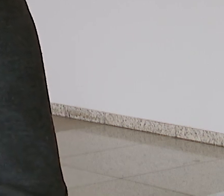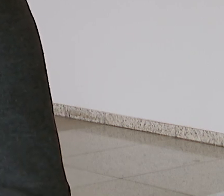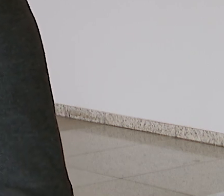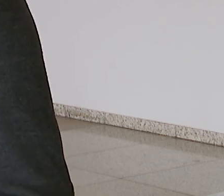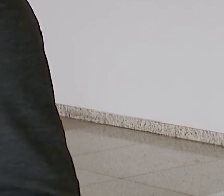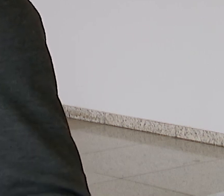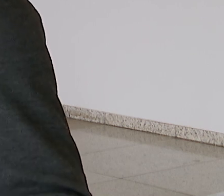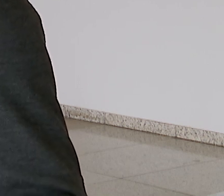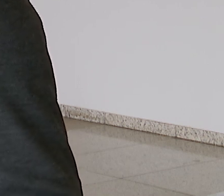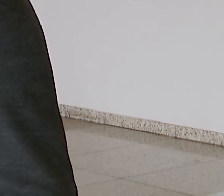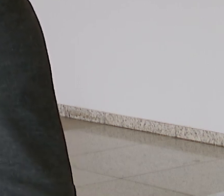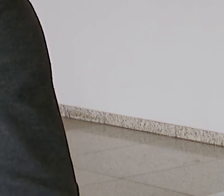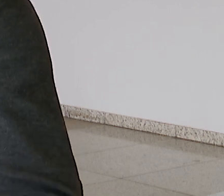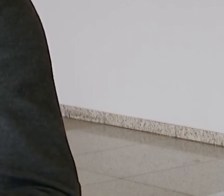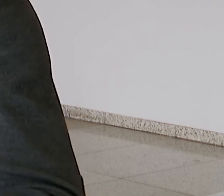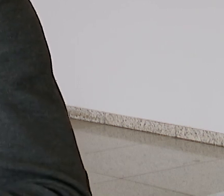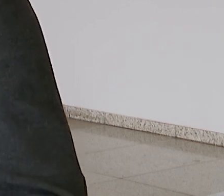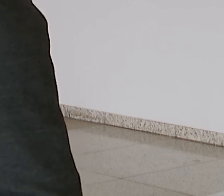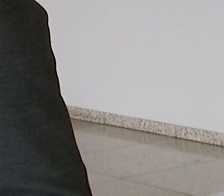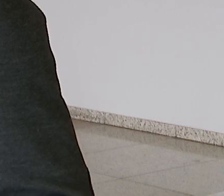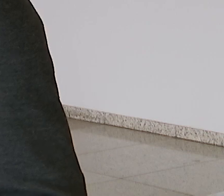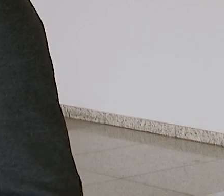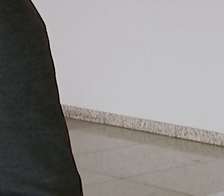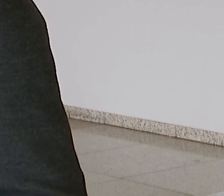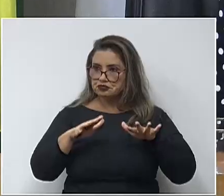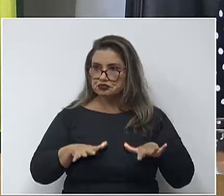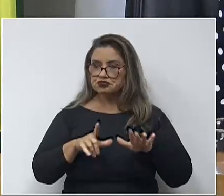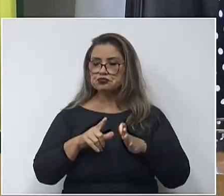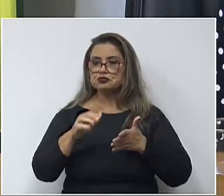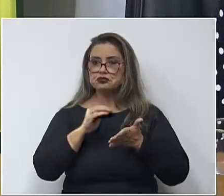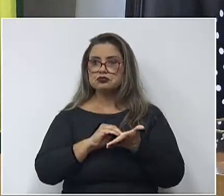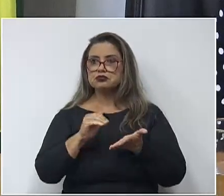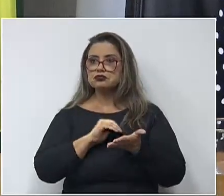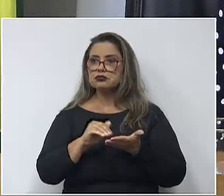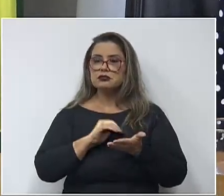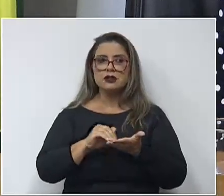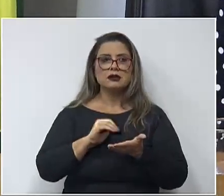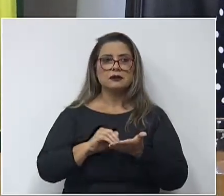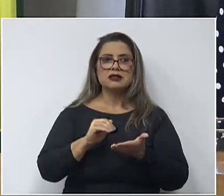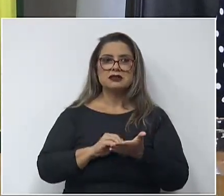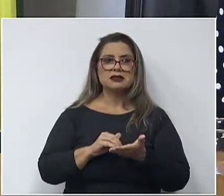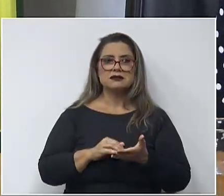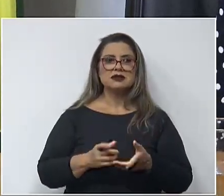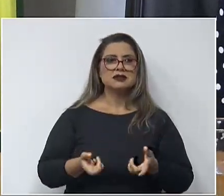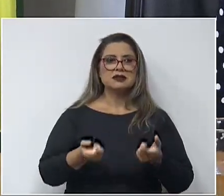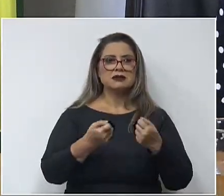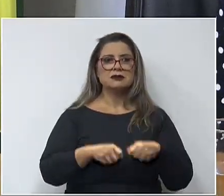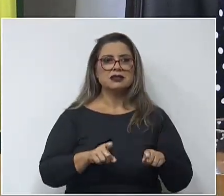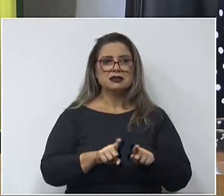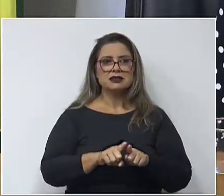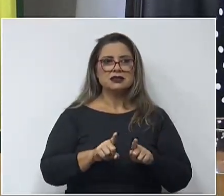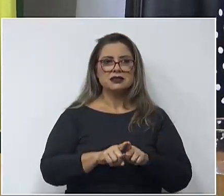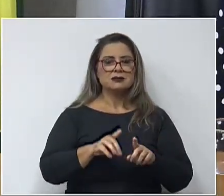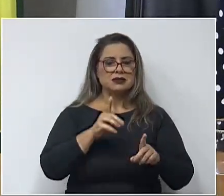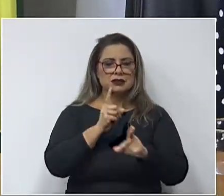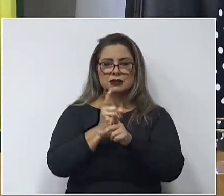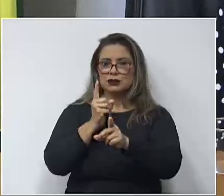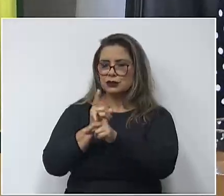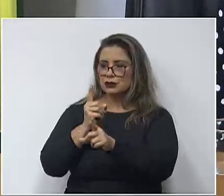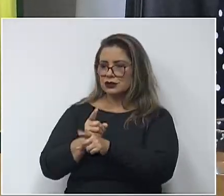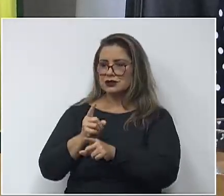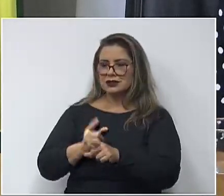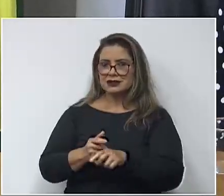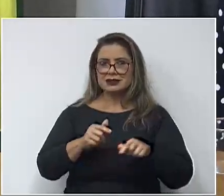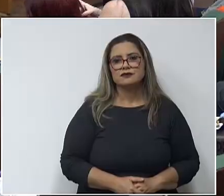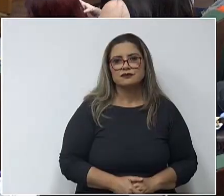cldf o evento é uma iniciativa da deputada Paula Belmonte e contará com debates e palestras voltadas a proteção dos